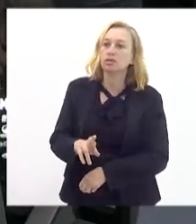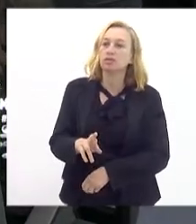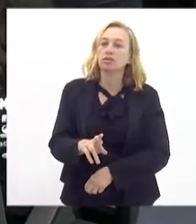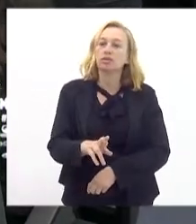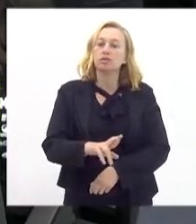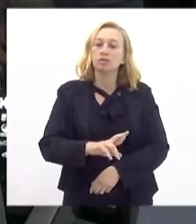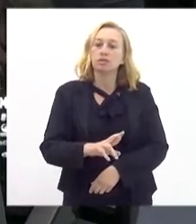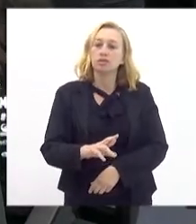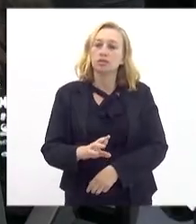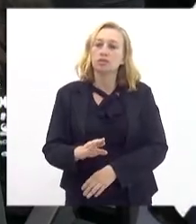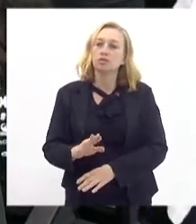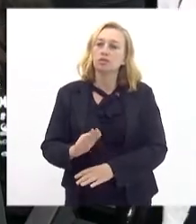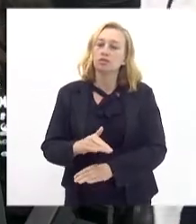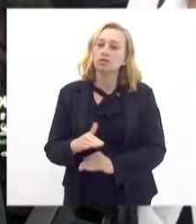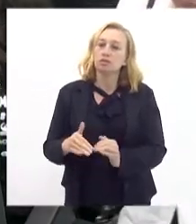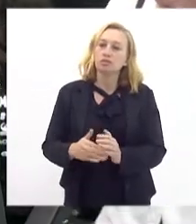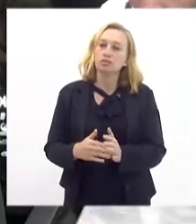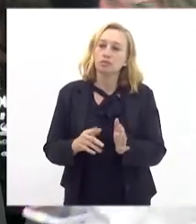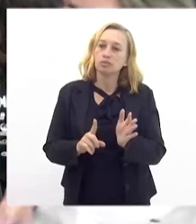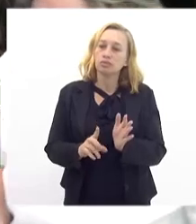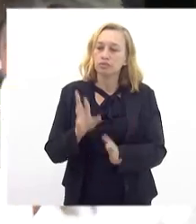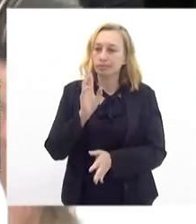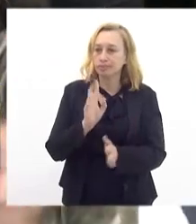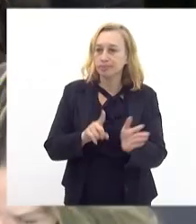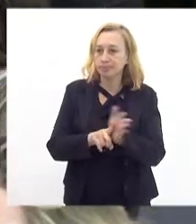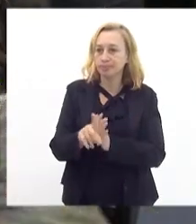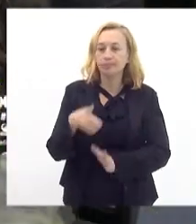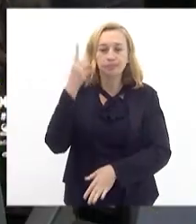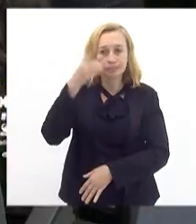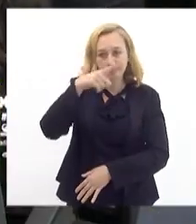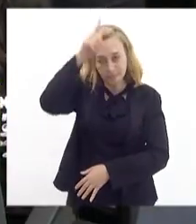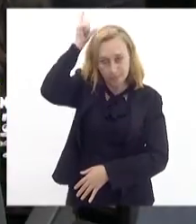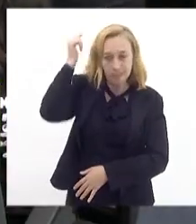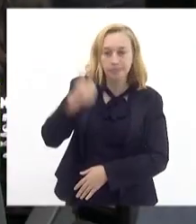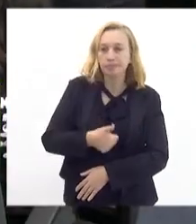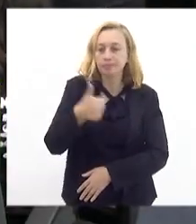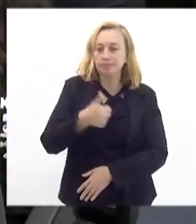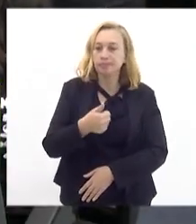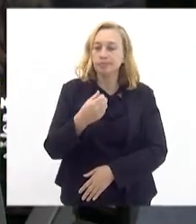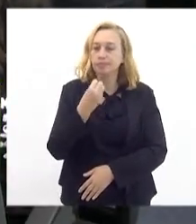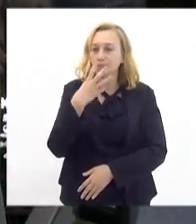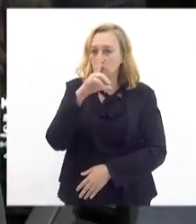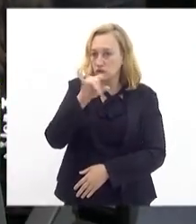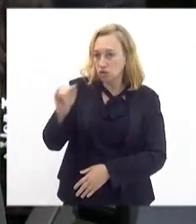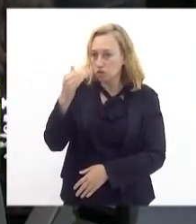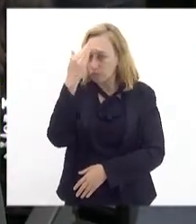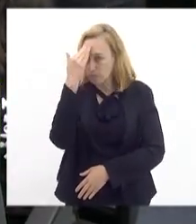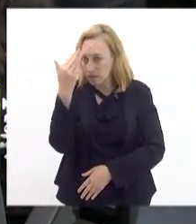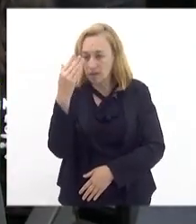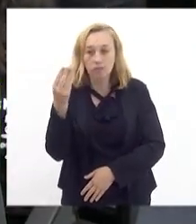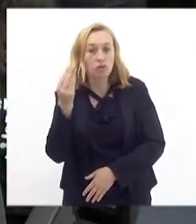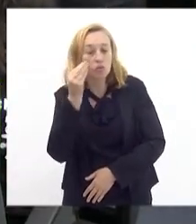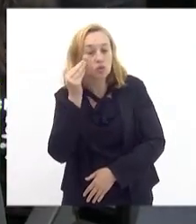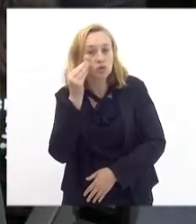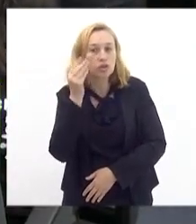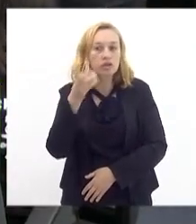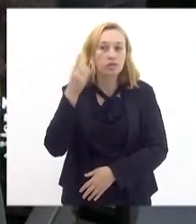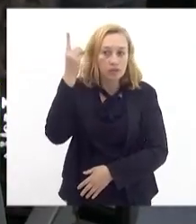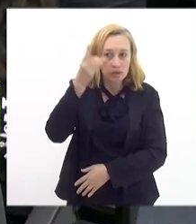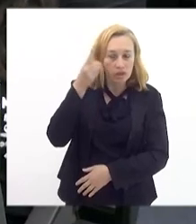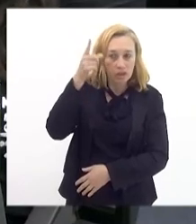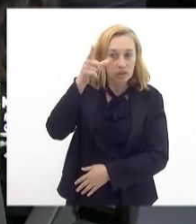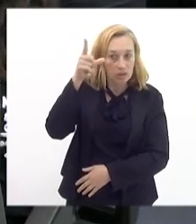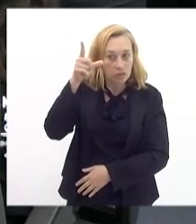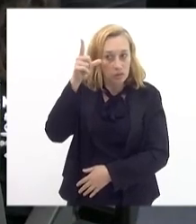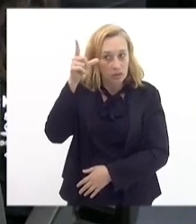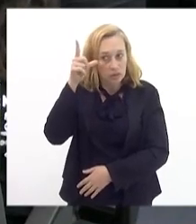contento a formulação das perguntas depilar o sol Primeiramente Bom dia agradeço a oportunidade de para Lucinha Deputado Gustavo Schmidt